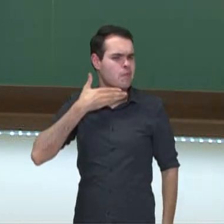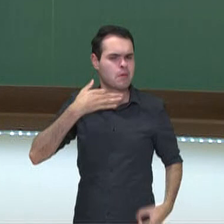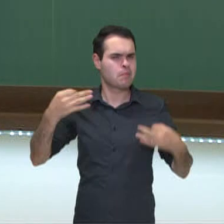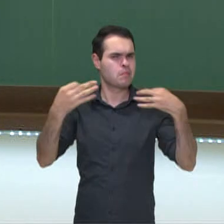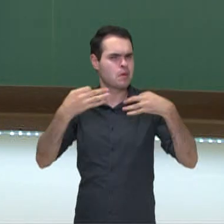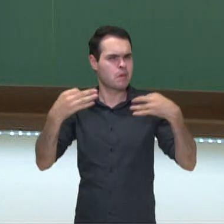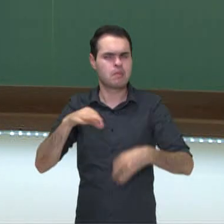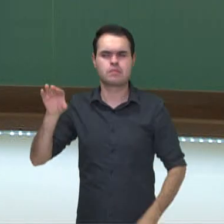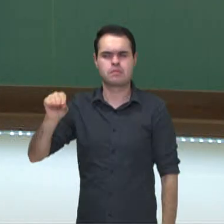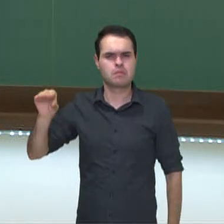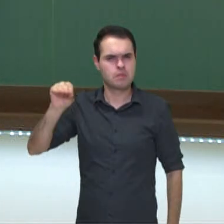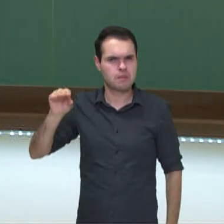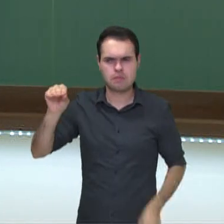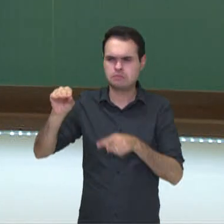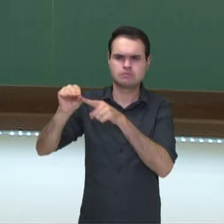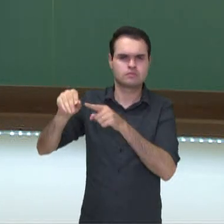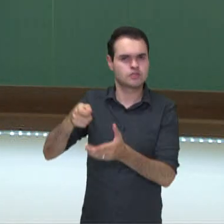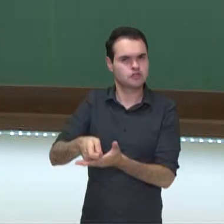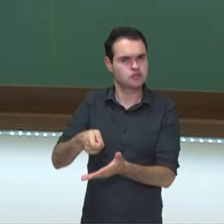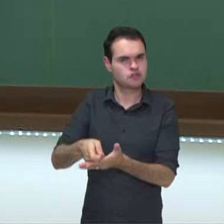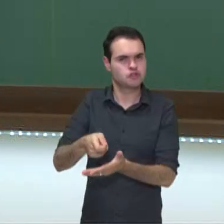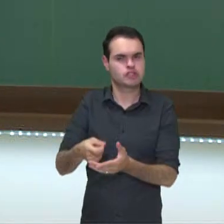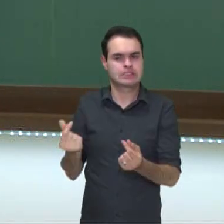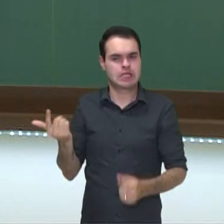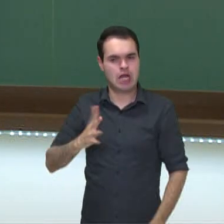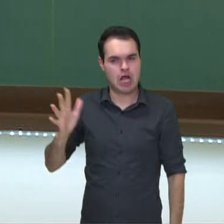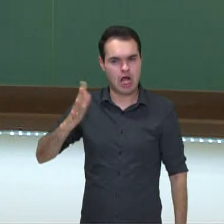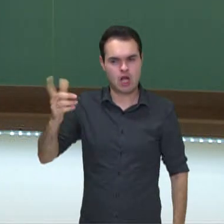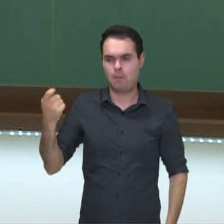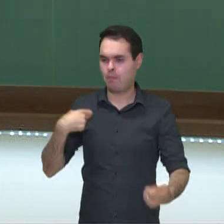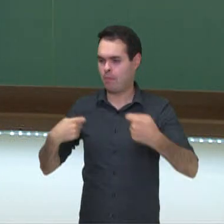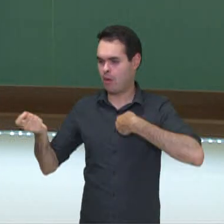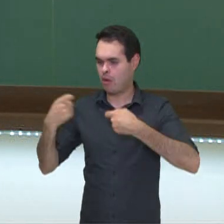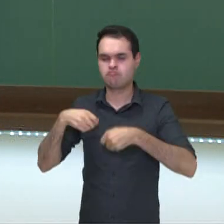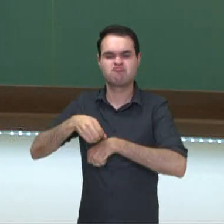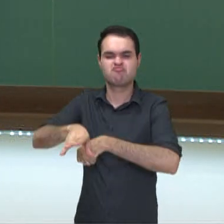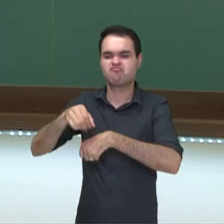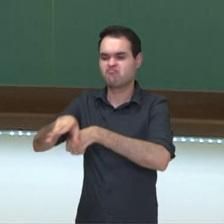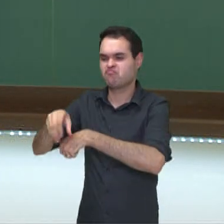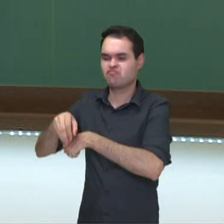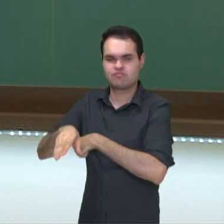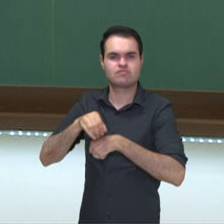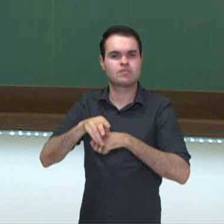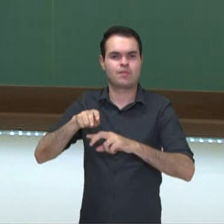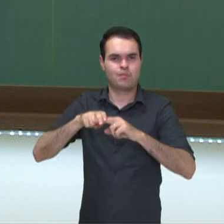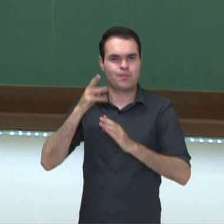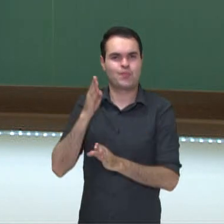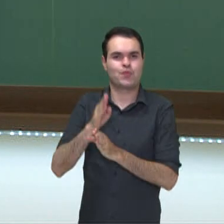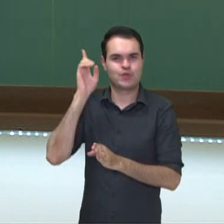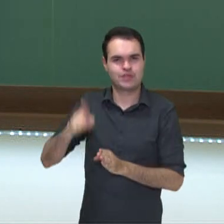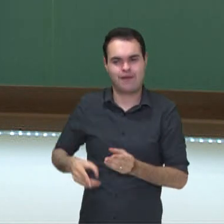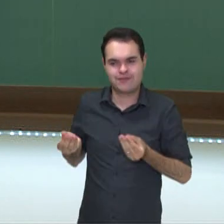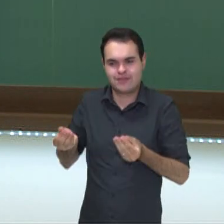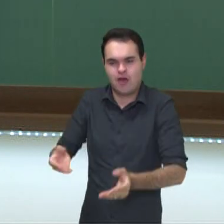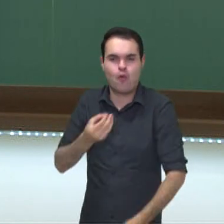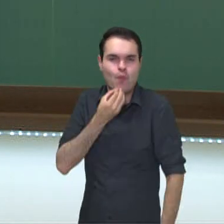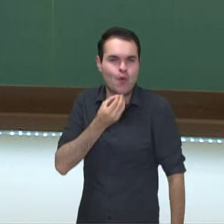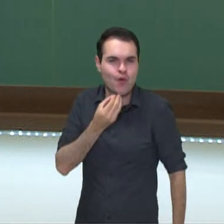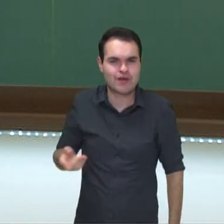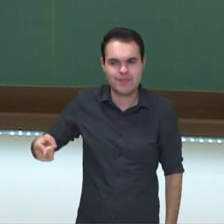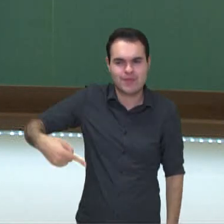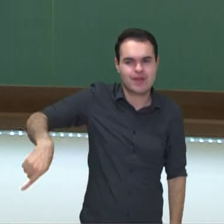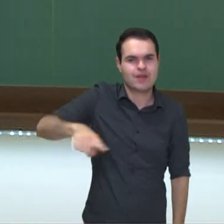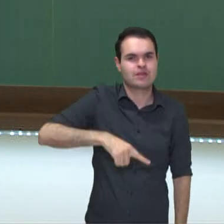técnicas de oratória, cobravam caro por esses ensinamentos, justamente para dar a